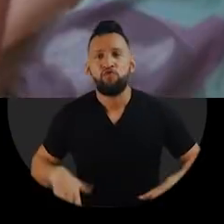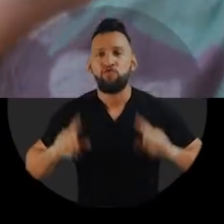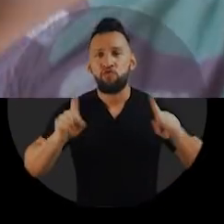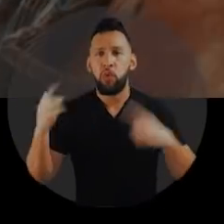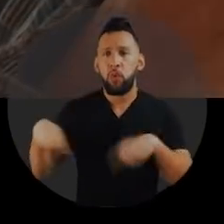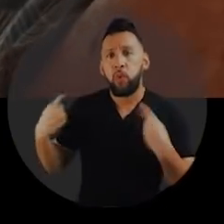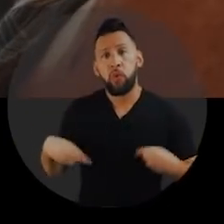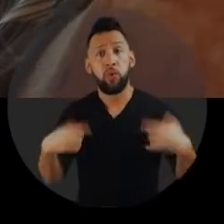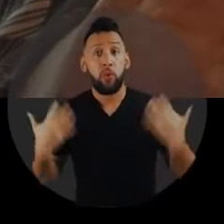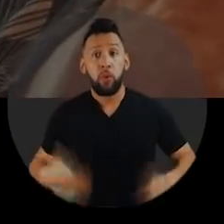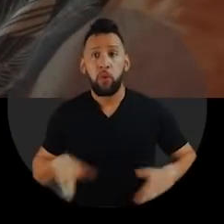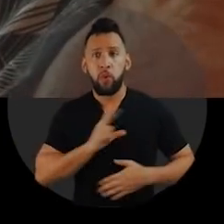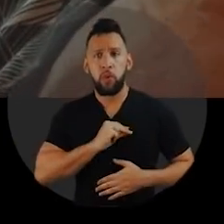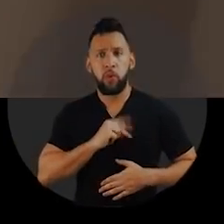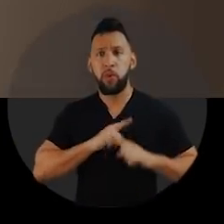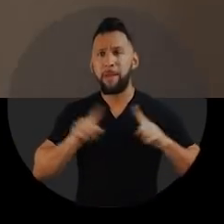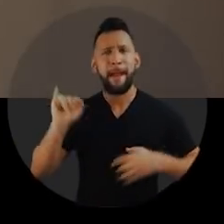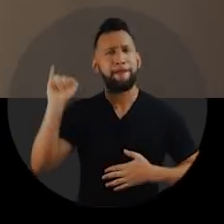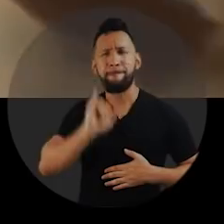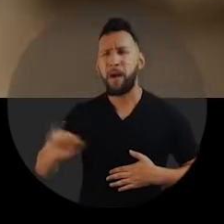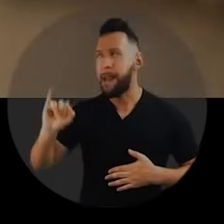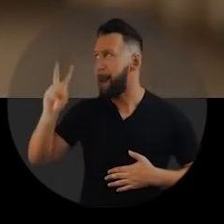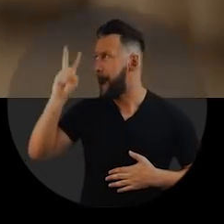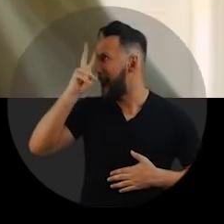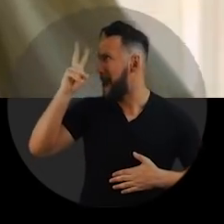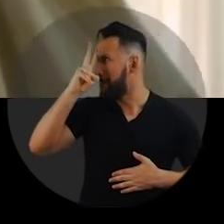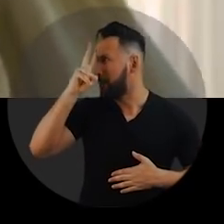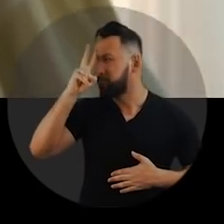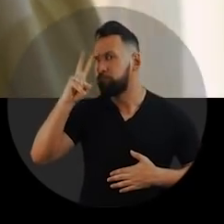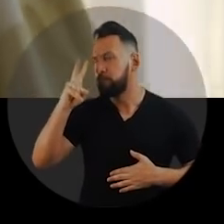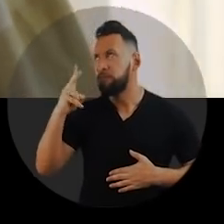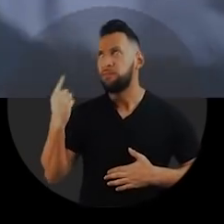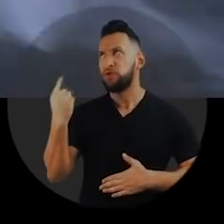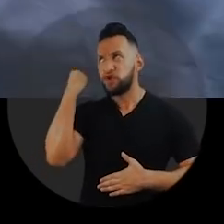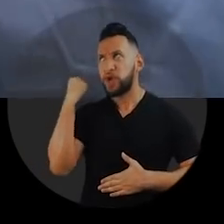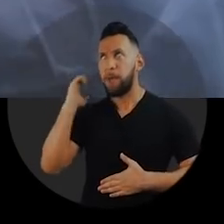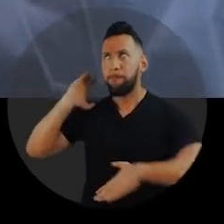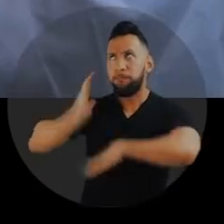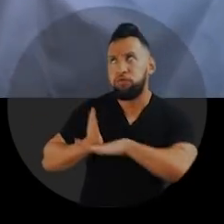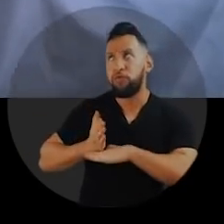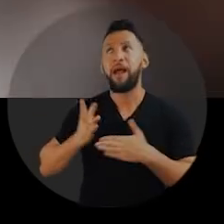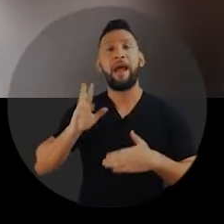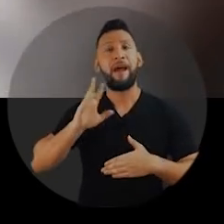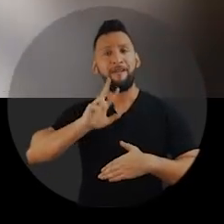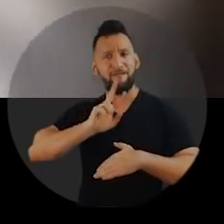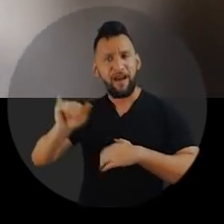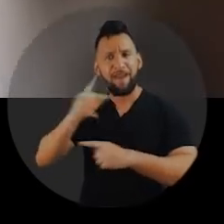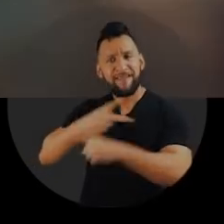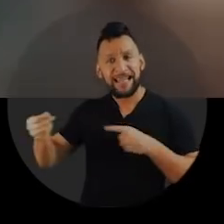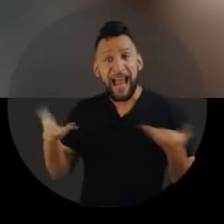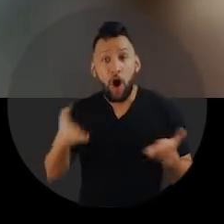tantos desafios, nada mais importante do que lembrar que vamos vencer esse momento